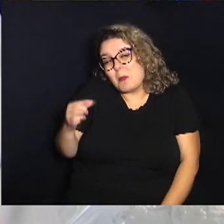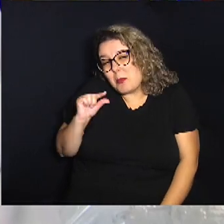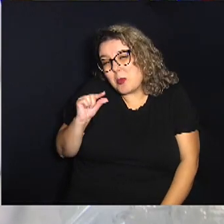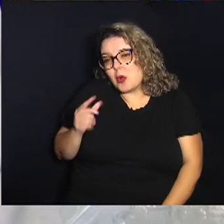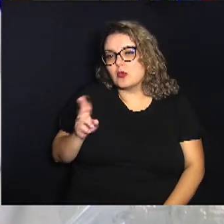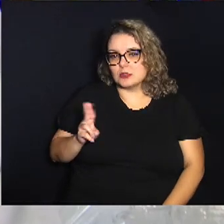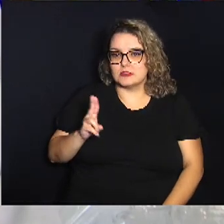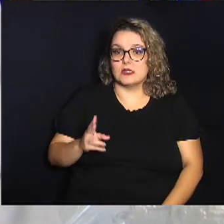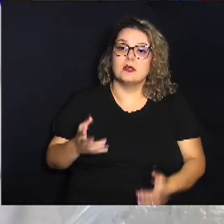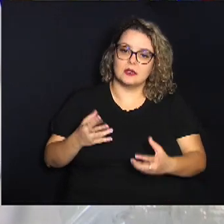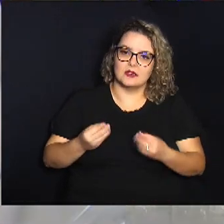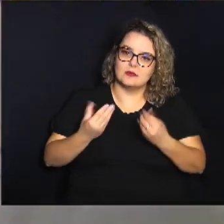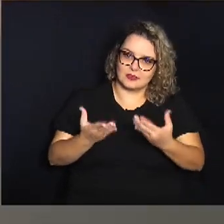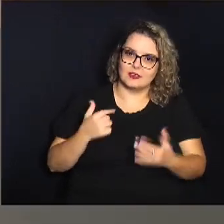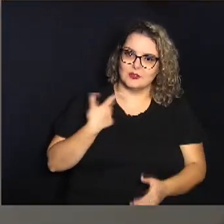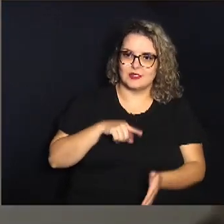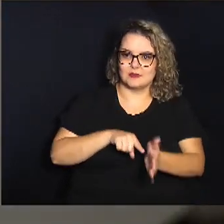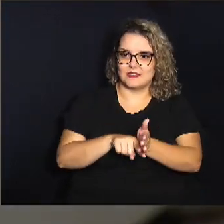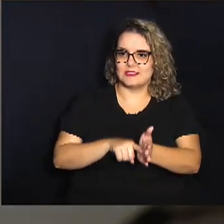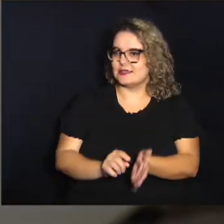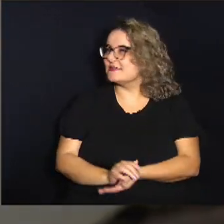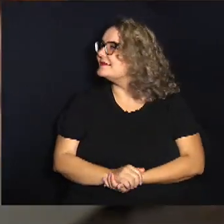que a gente está querendo dar na nossa pesquisa.